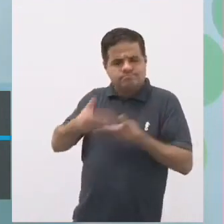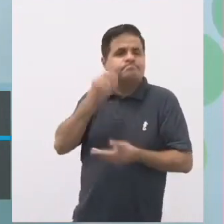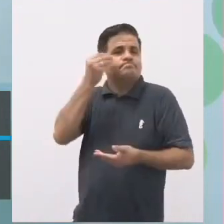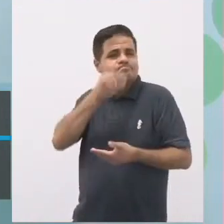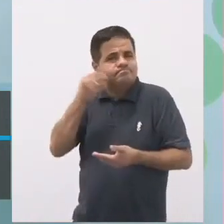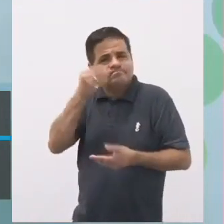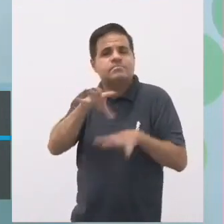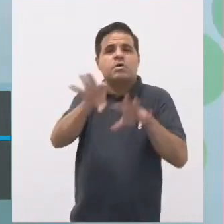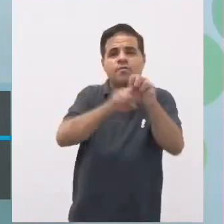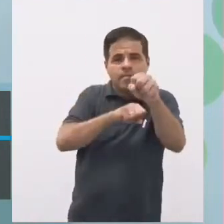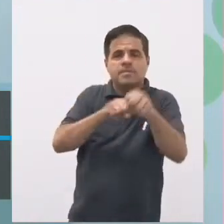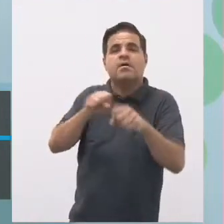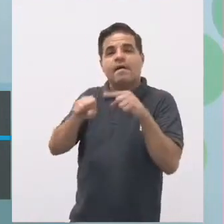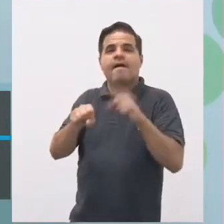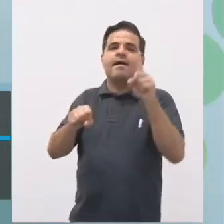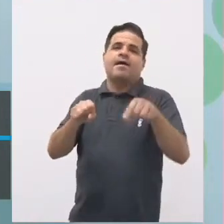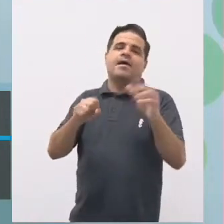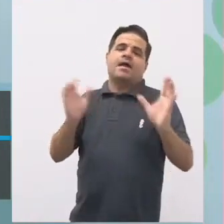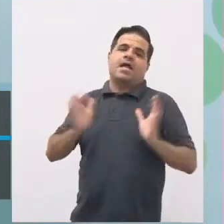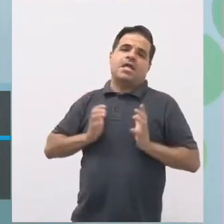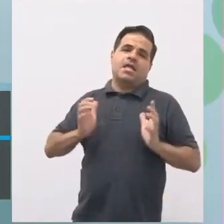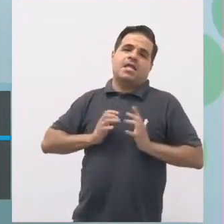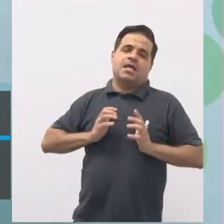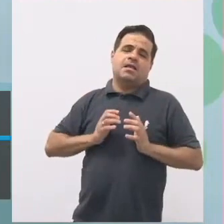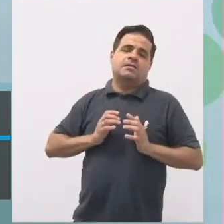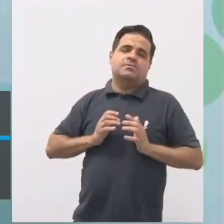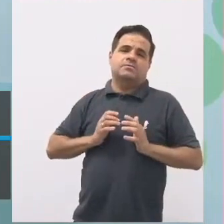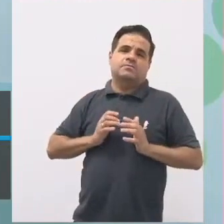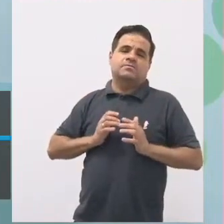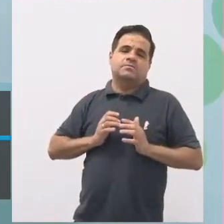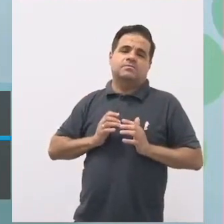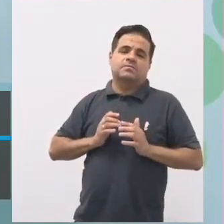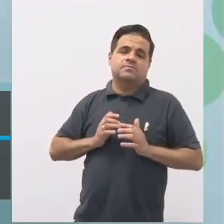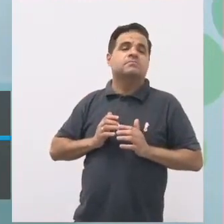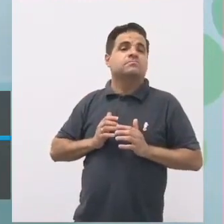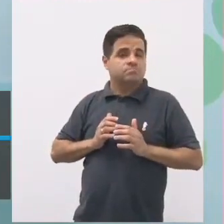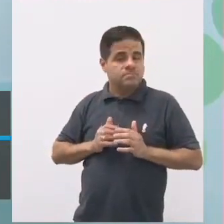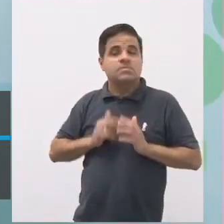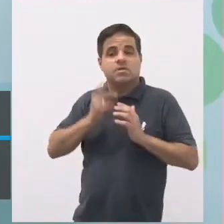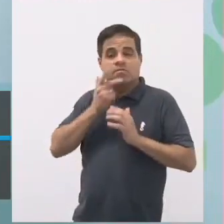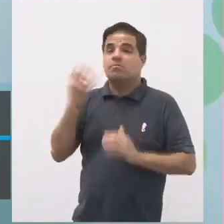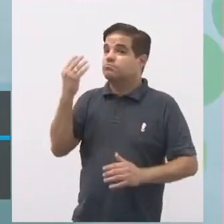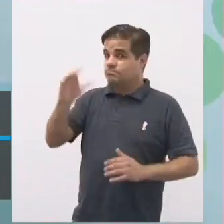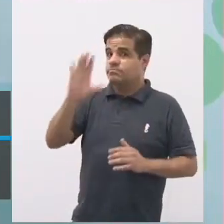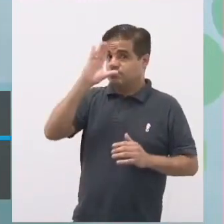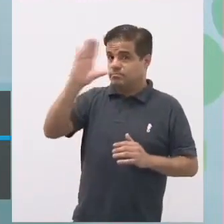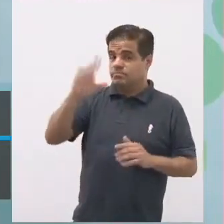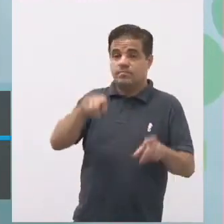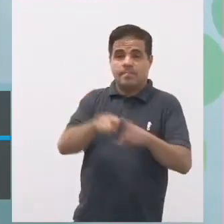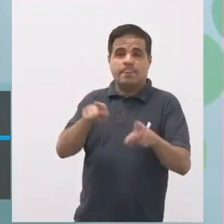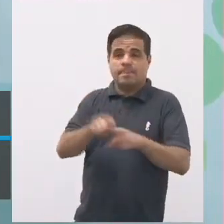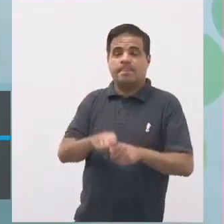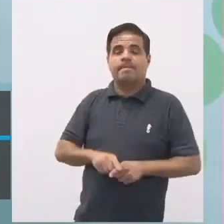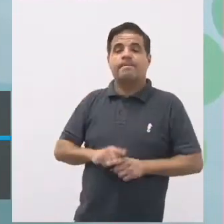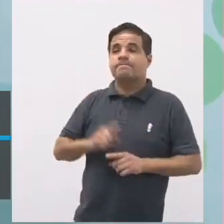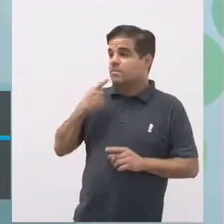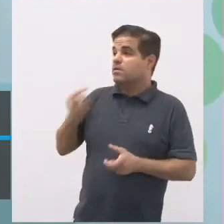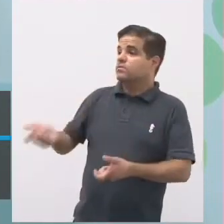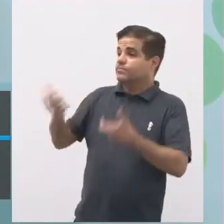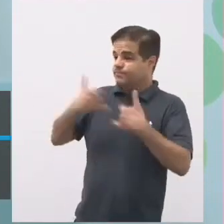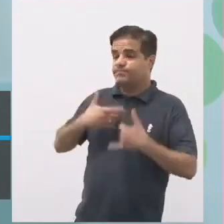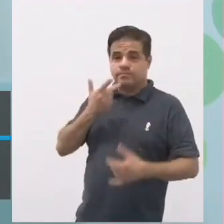experiências, de informações, ela é muito rica. Tá? E eu vou fazer um destaque, que a Lu comentou,